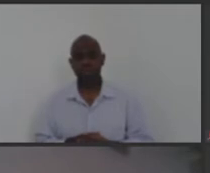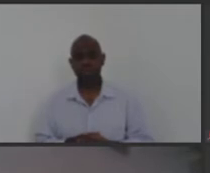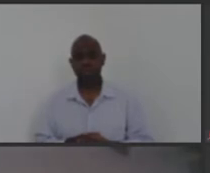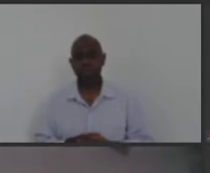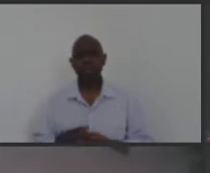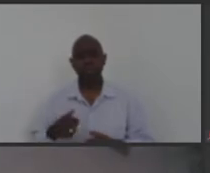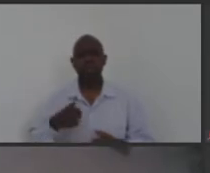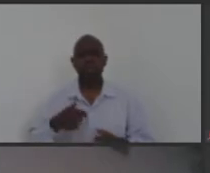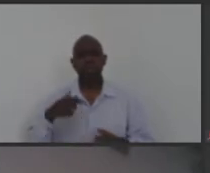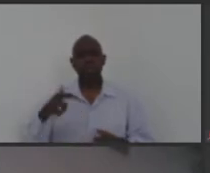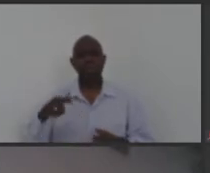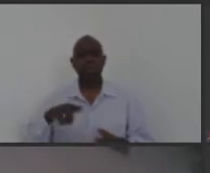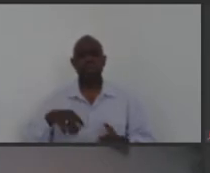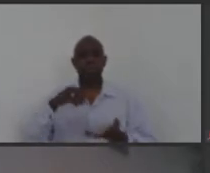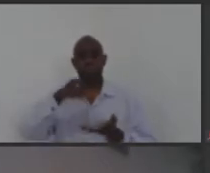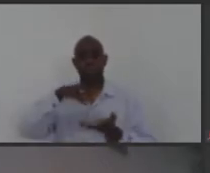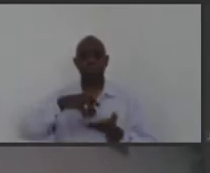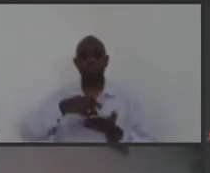íntegra, e eu fiquei...